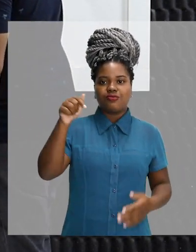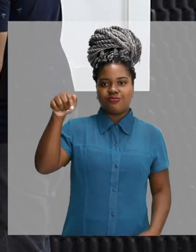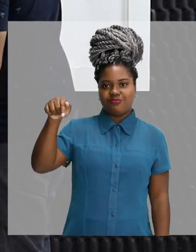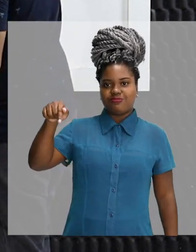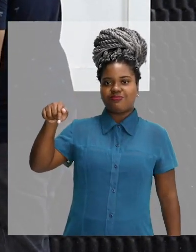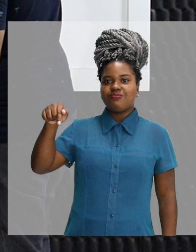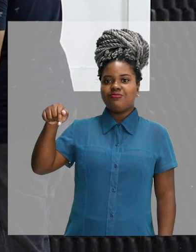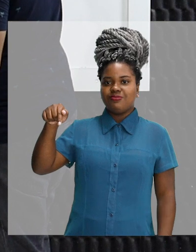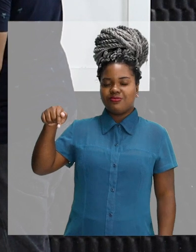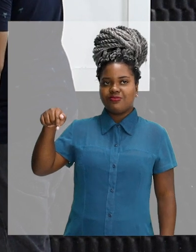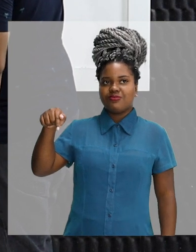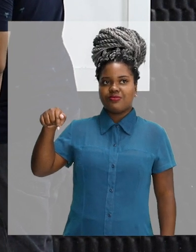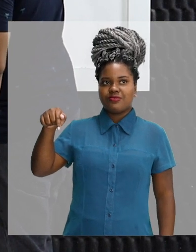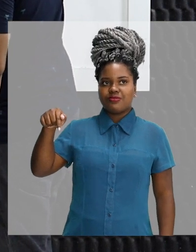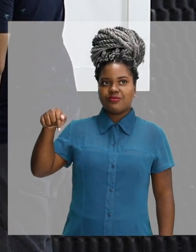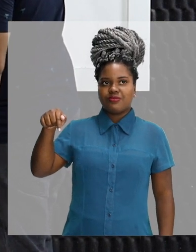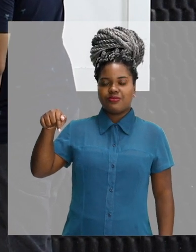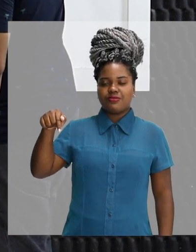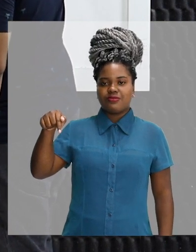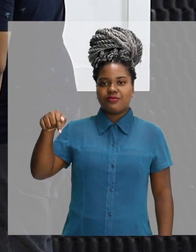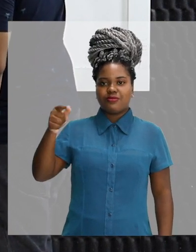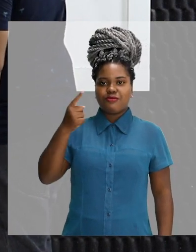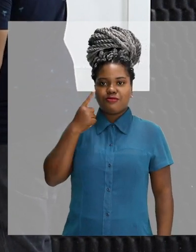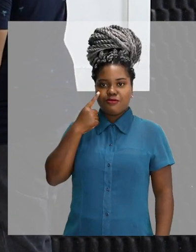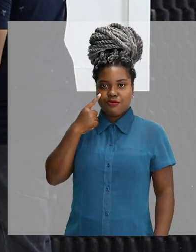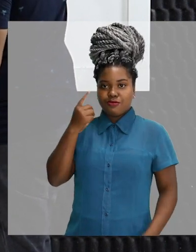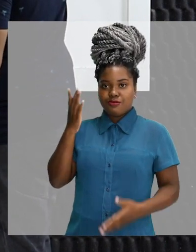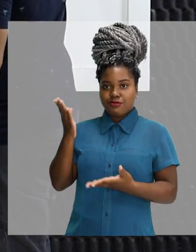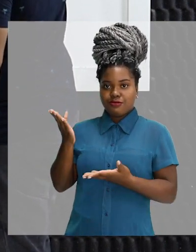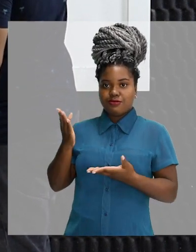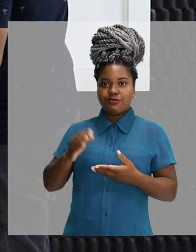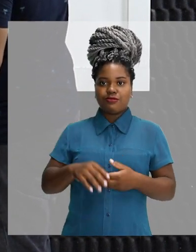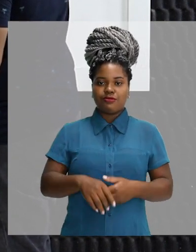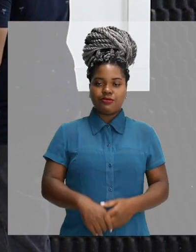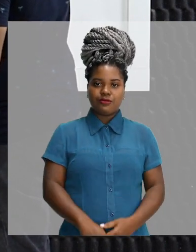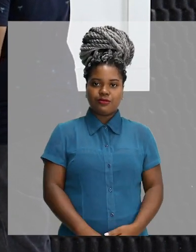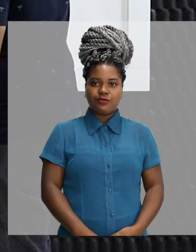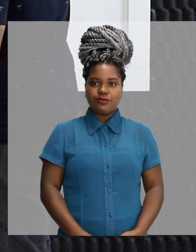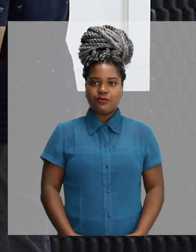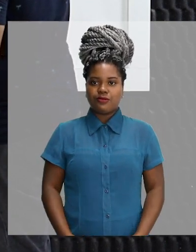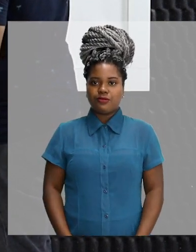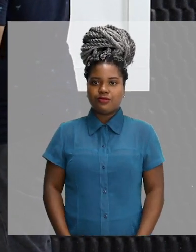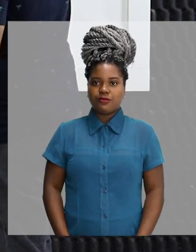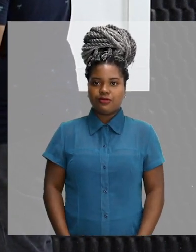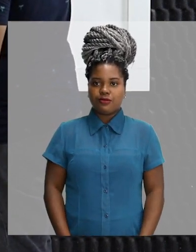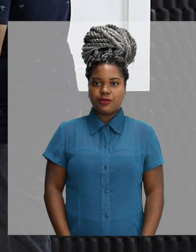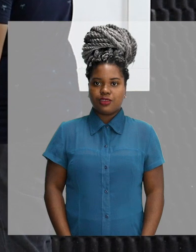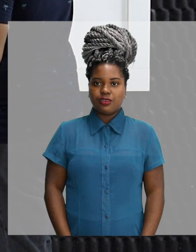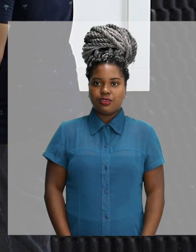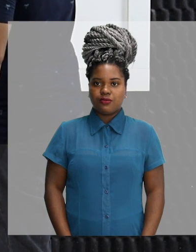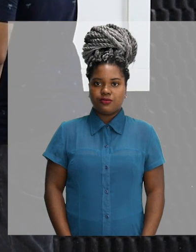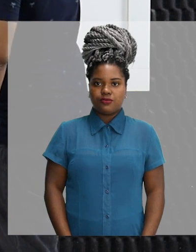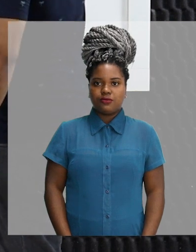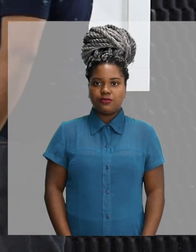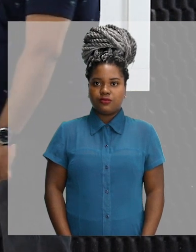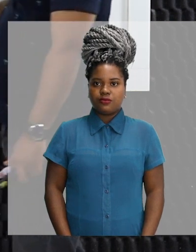movimento. Quantidade de movimento é igual a massa vezes a